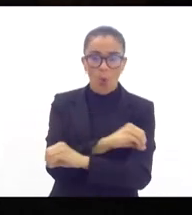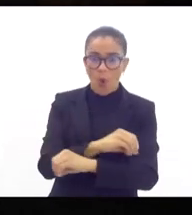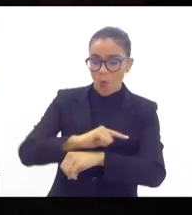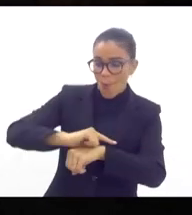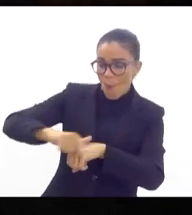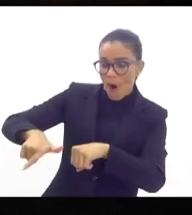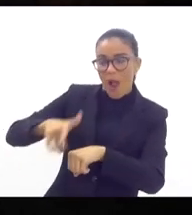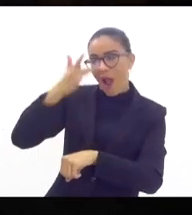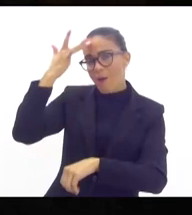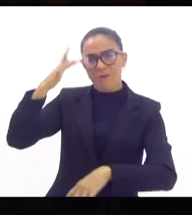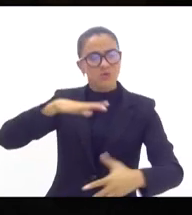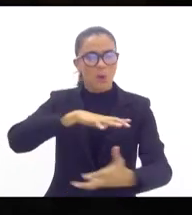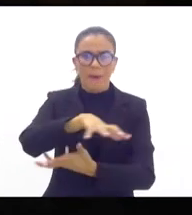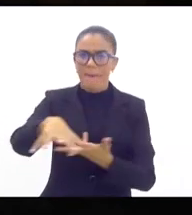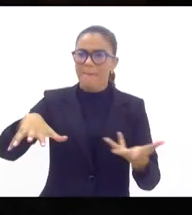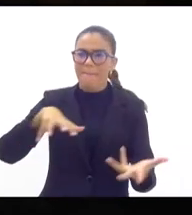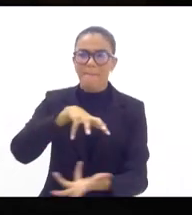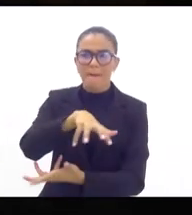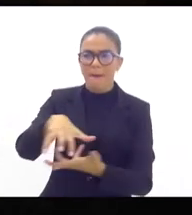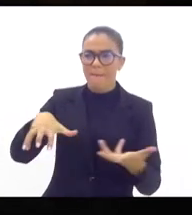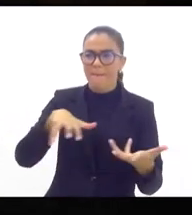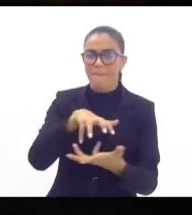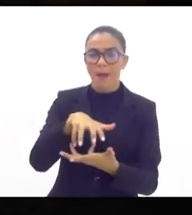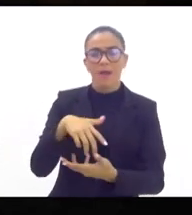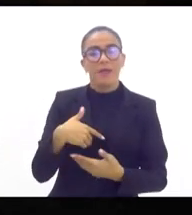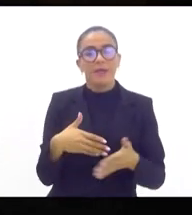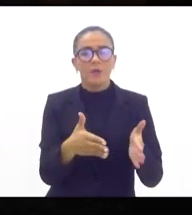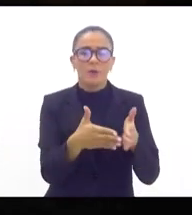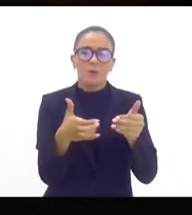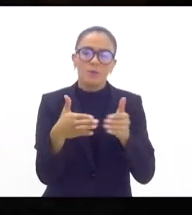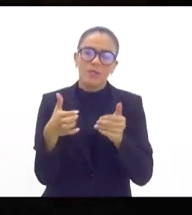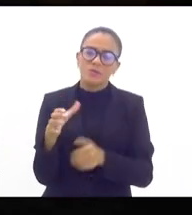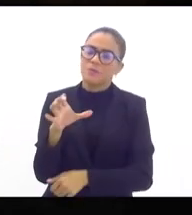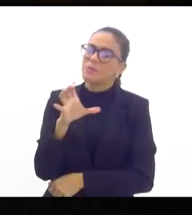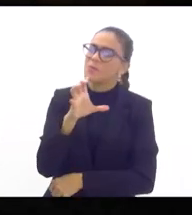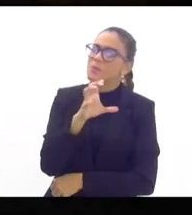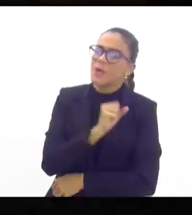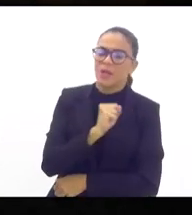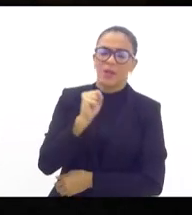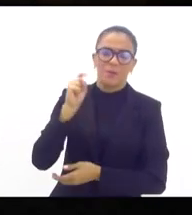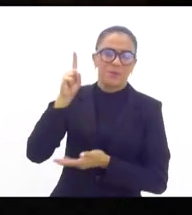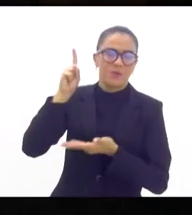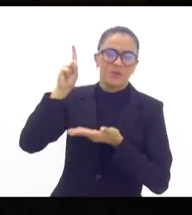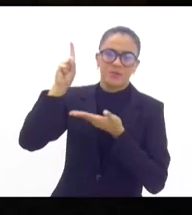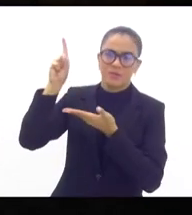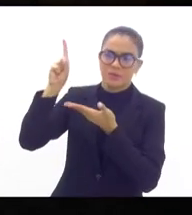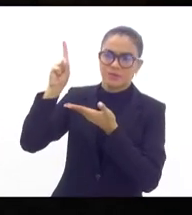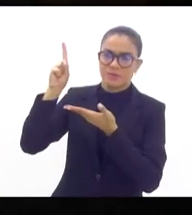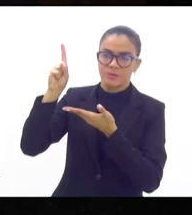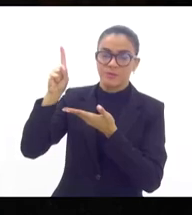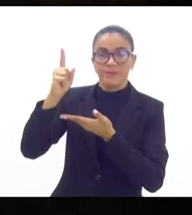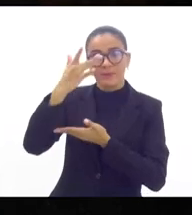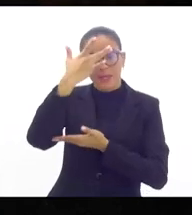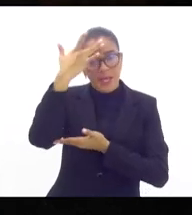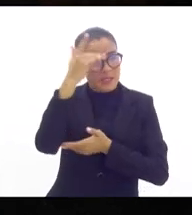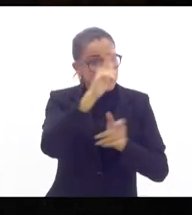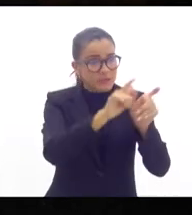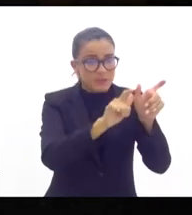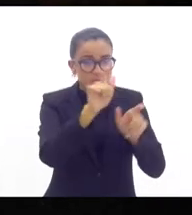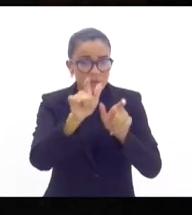o que querem eu peço pelo amor de Deus as pessoas